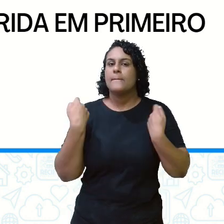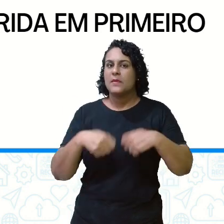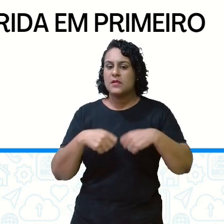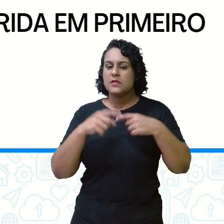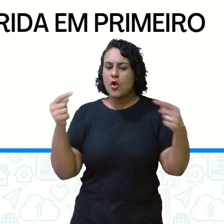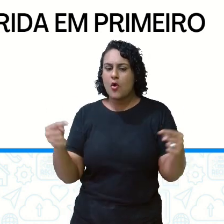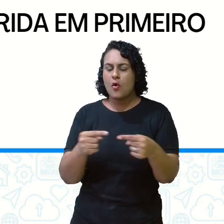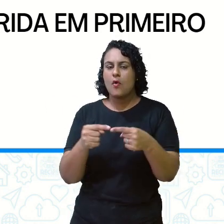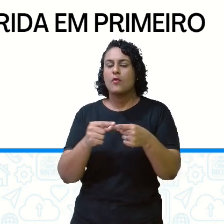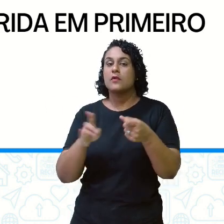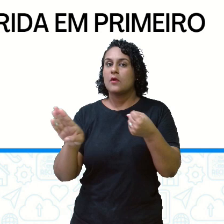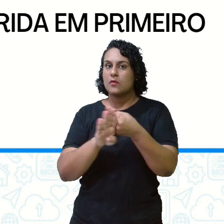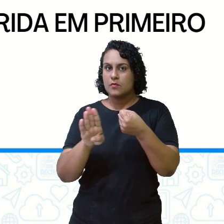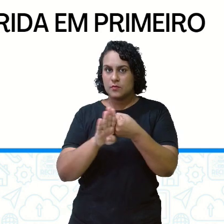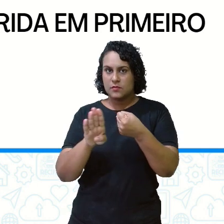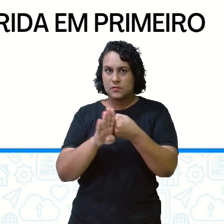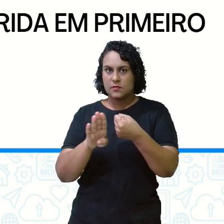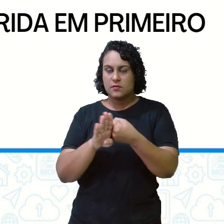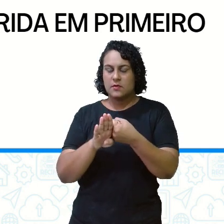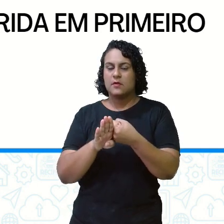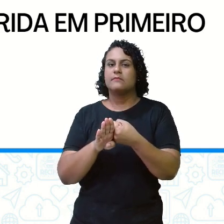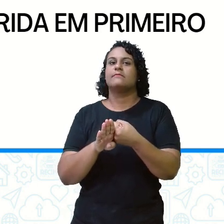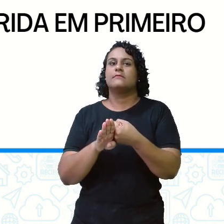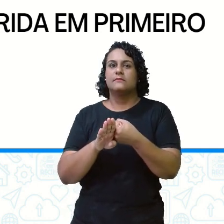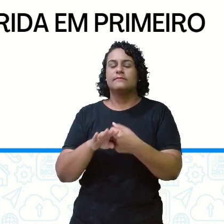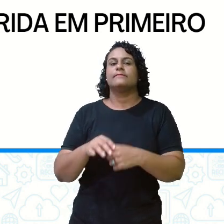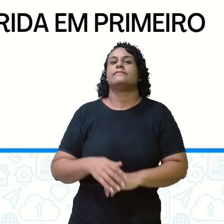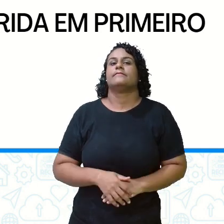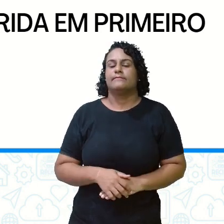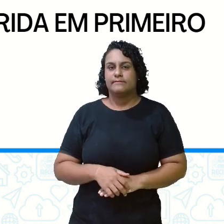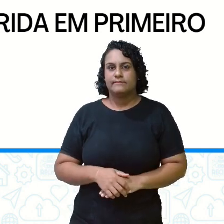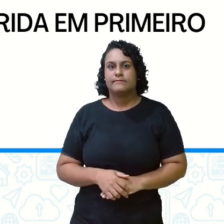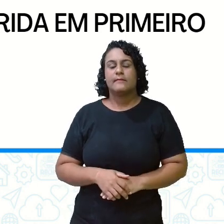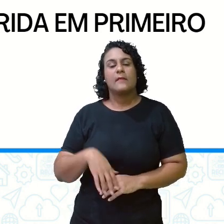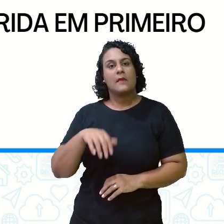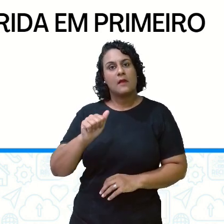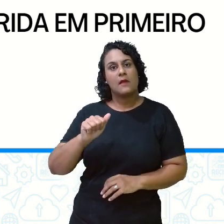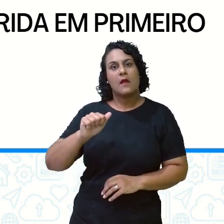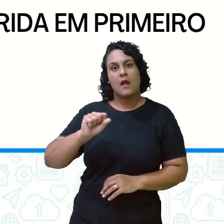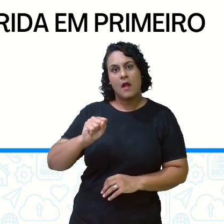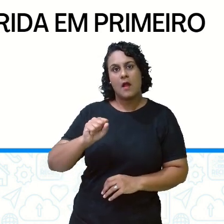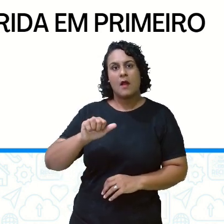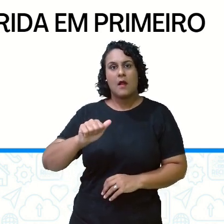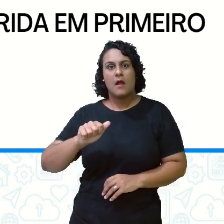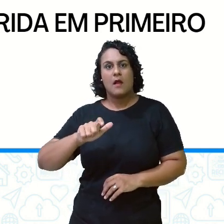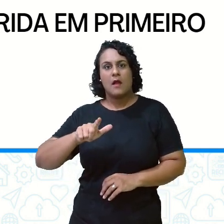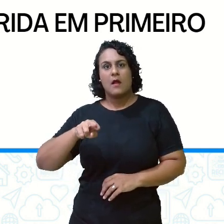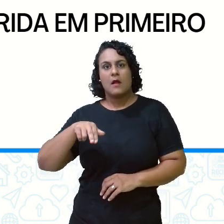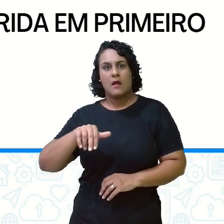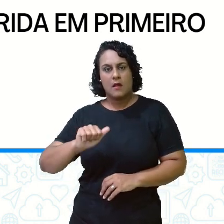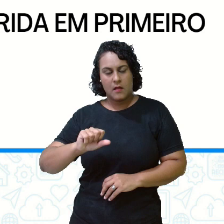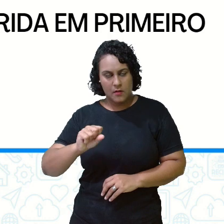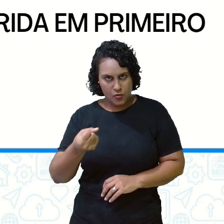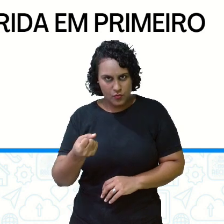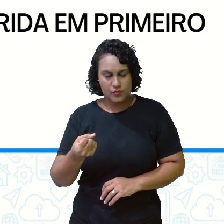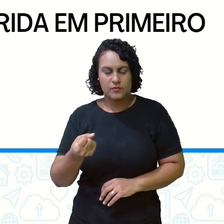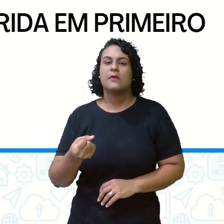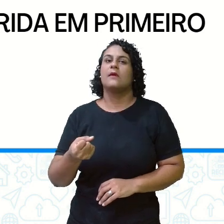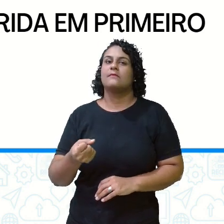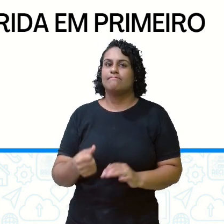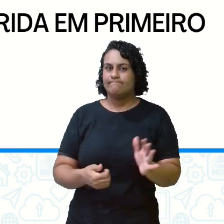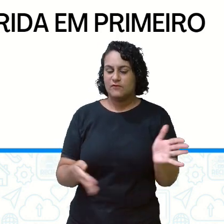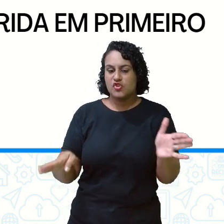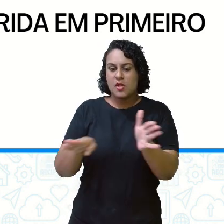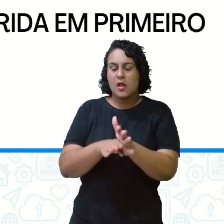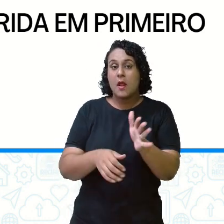também com o artigo lá, ó, as. As alunas terminaram a corrida em primeiro